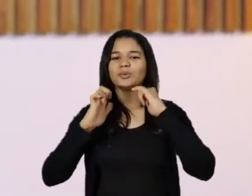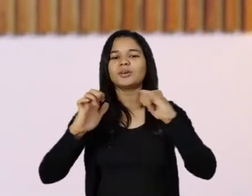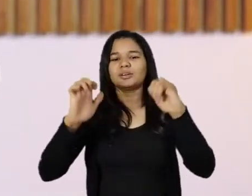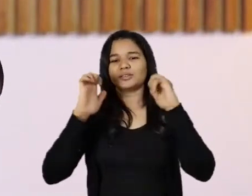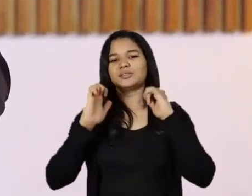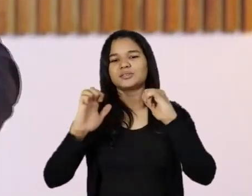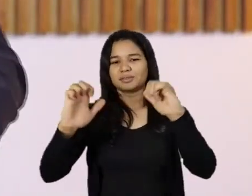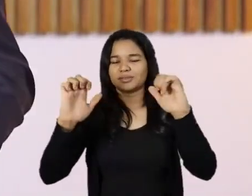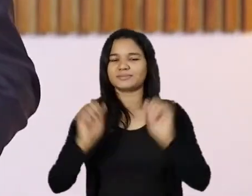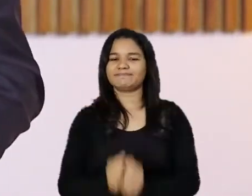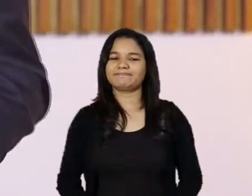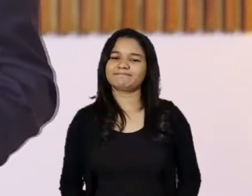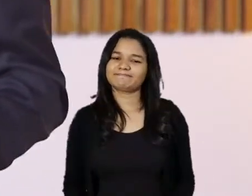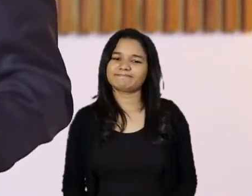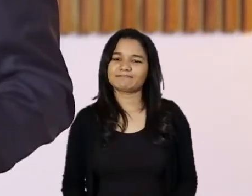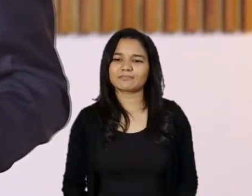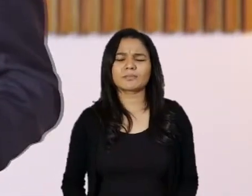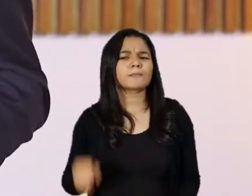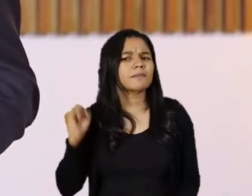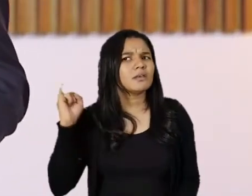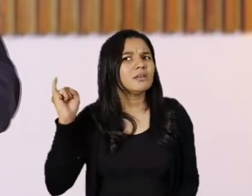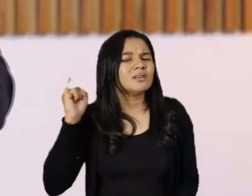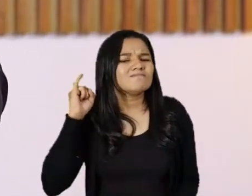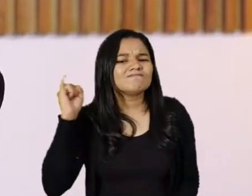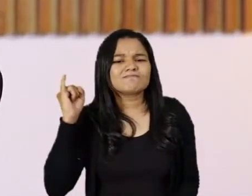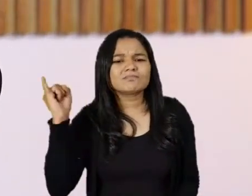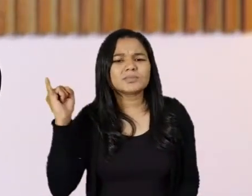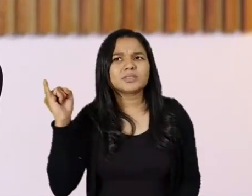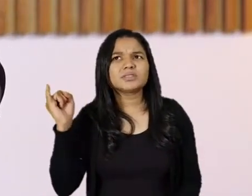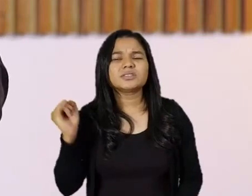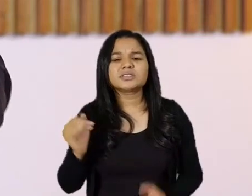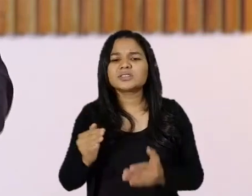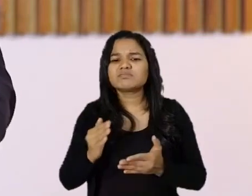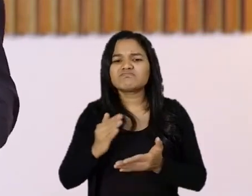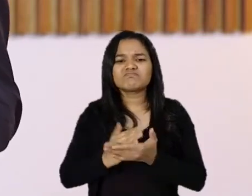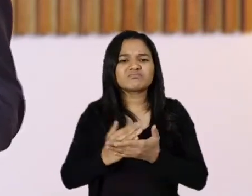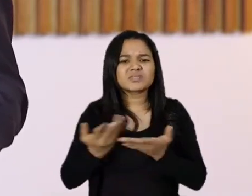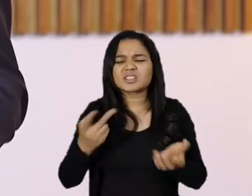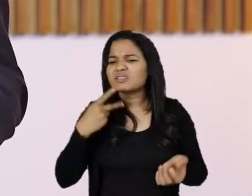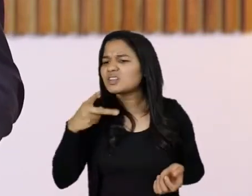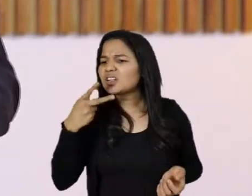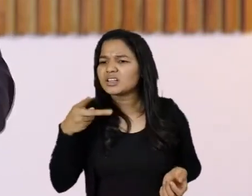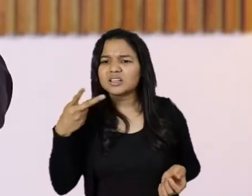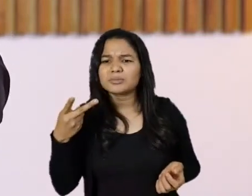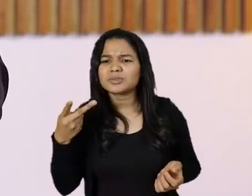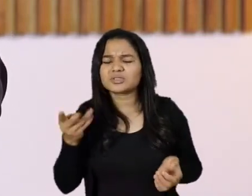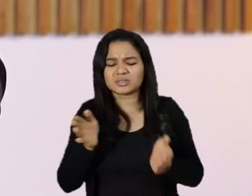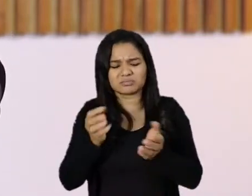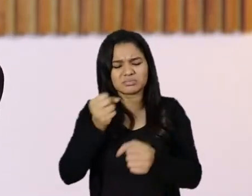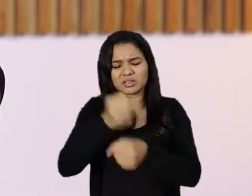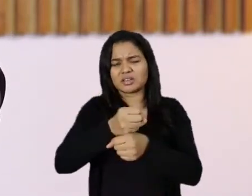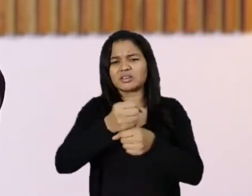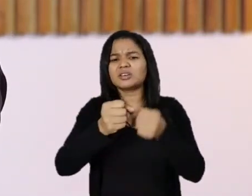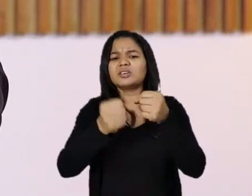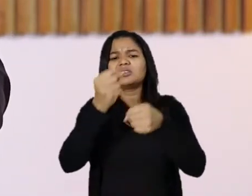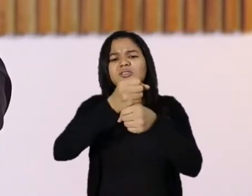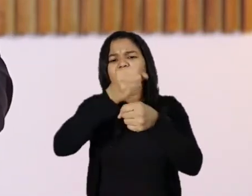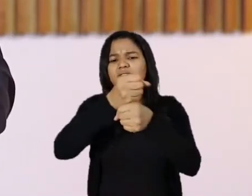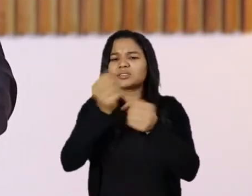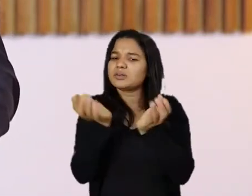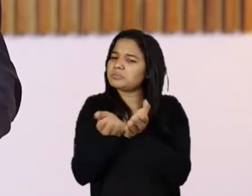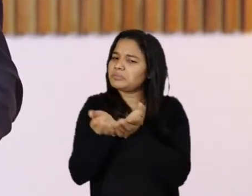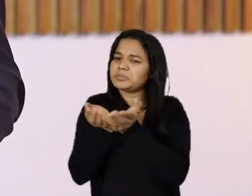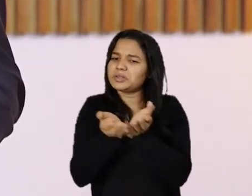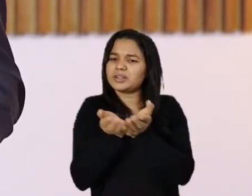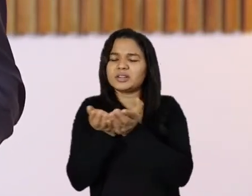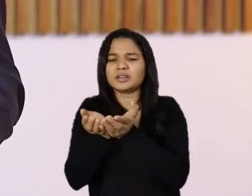gente só fala muito da construção da arca, a gente fala muito sobre aqueles que rejeitaram a mensagem e não quiseram se